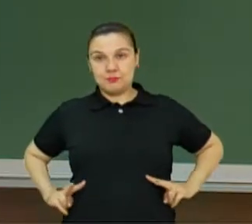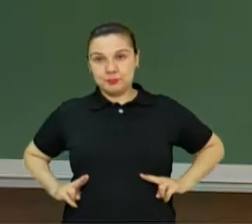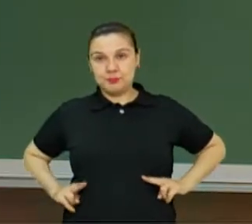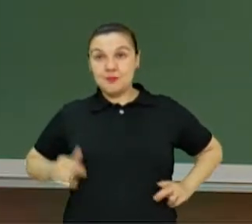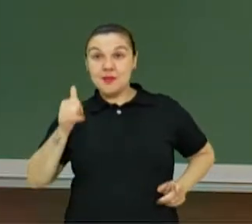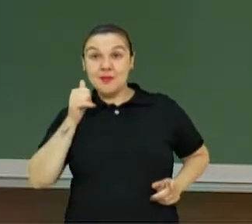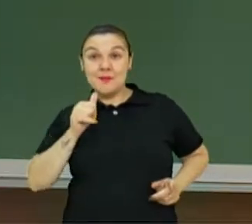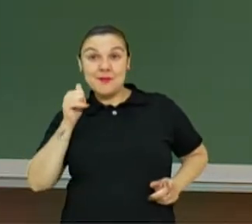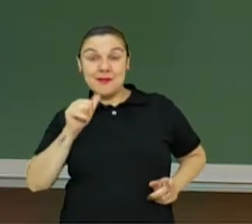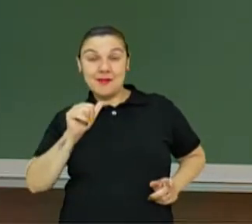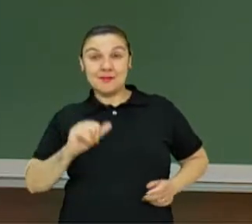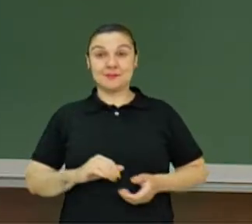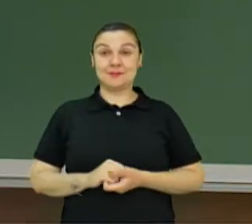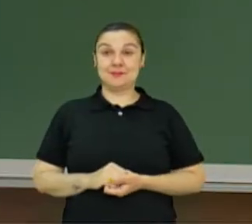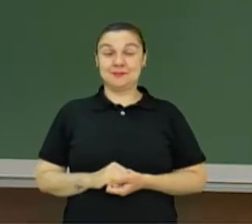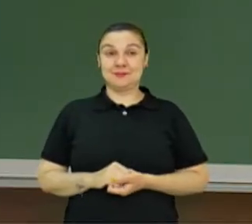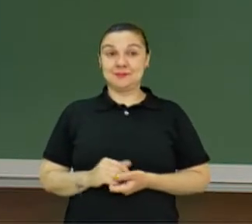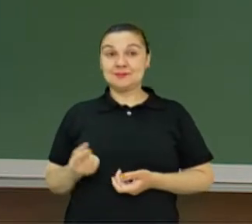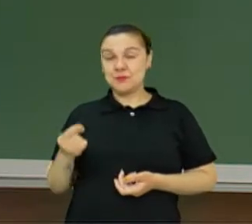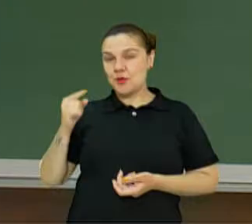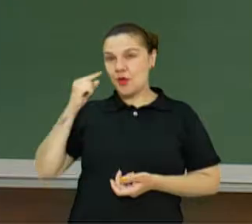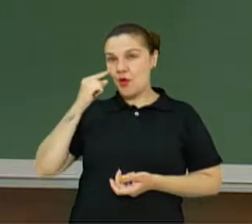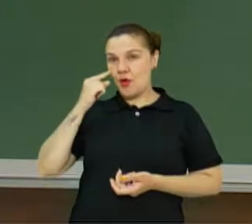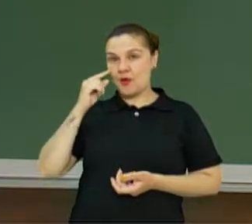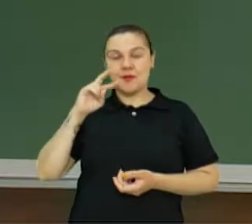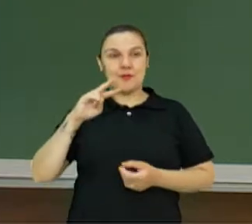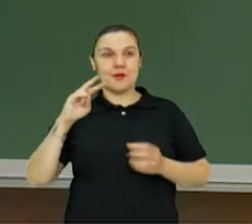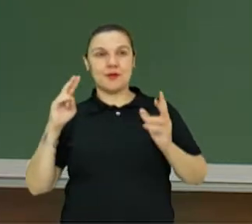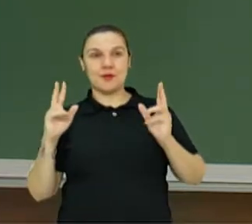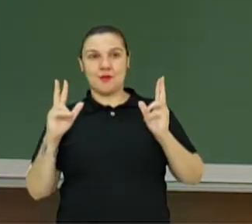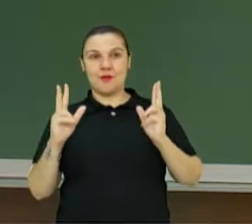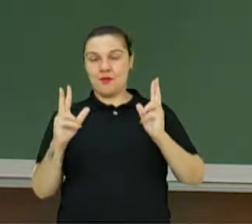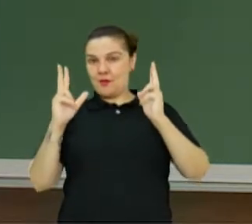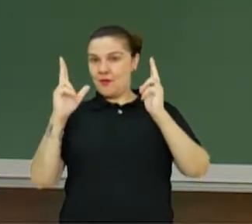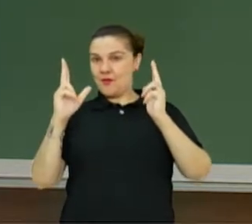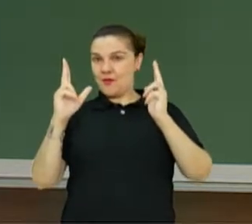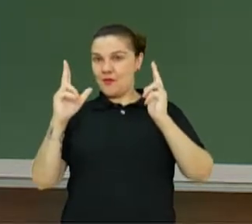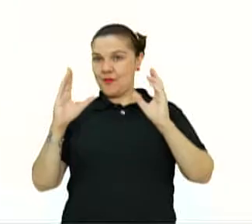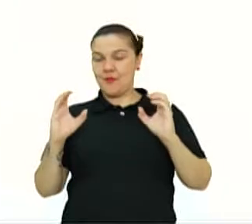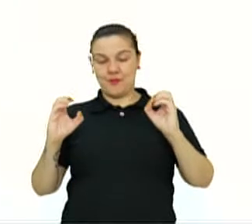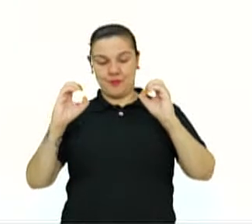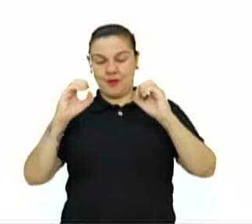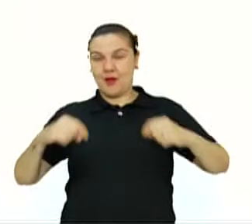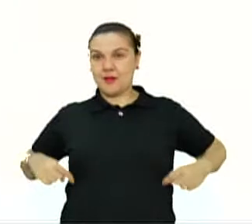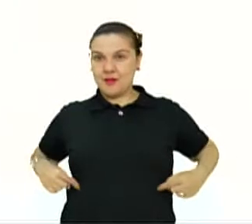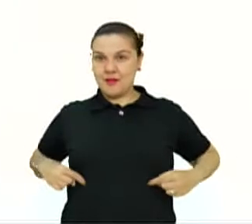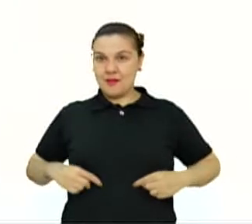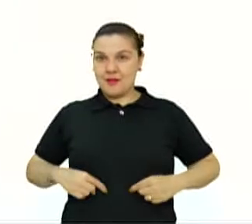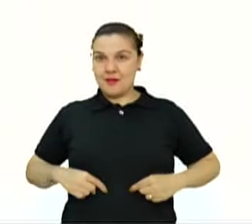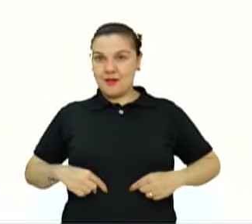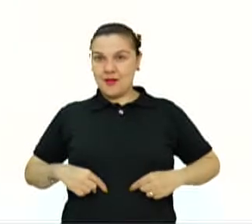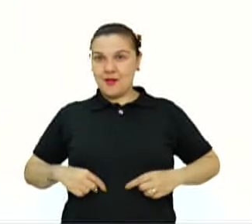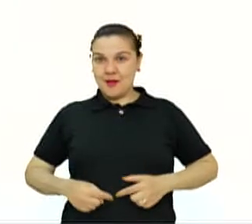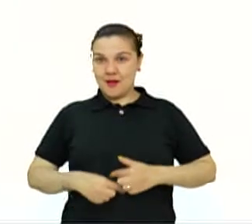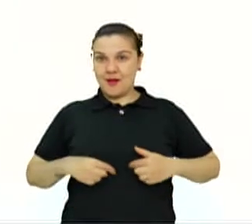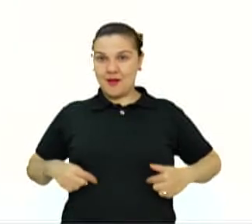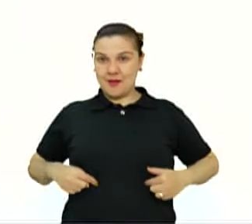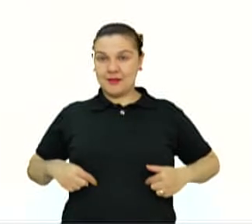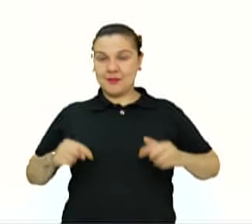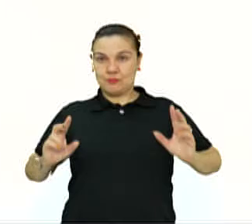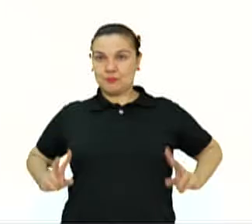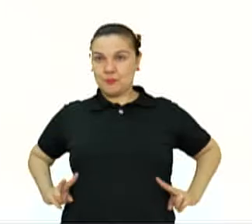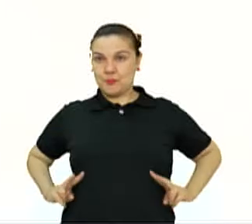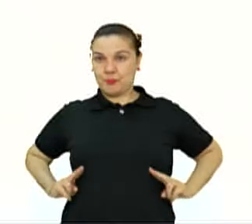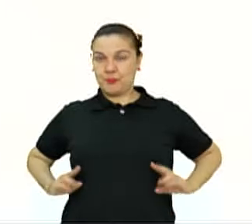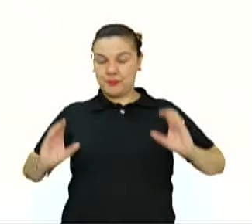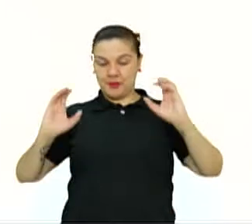cirúrgico realizado na mulher. Então, aqui a gente tinha, né, um sinalzinho representando aquele corte nas tubas uterinas,